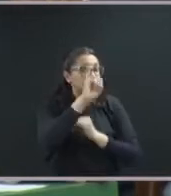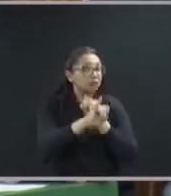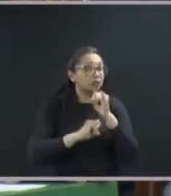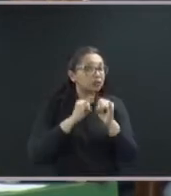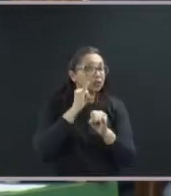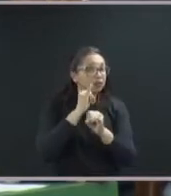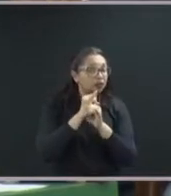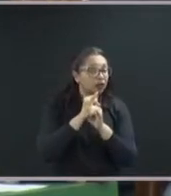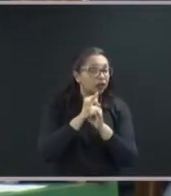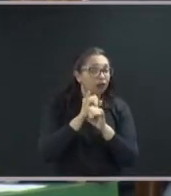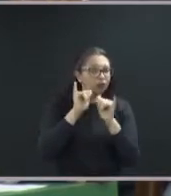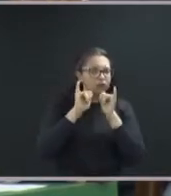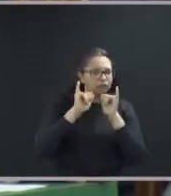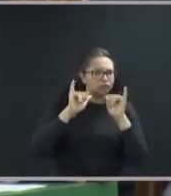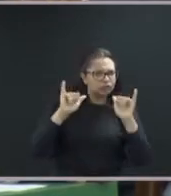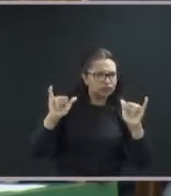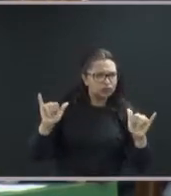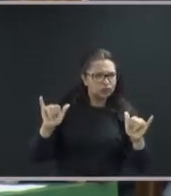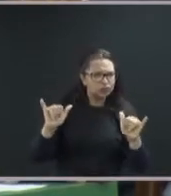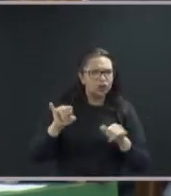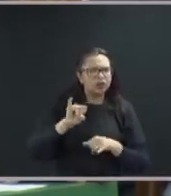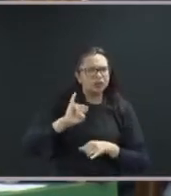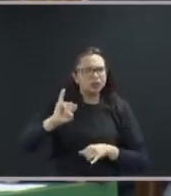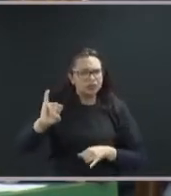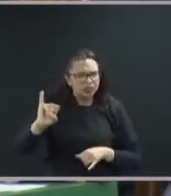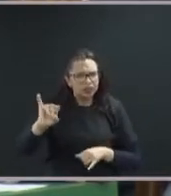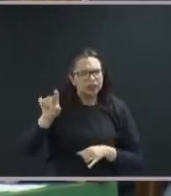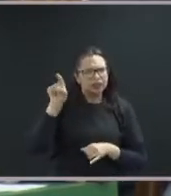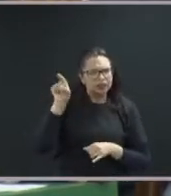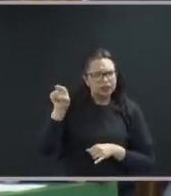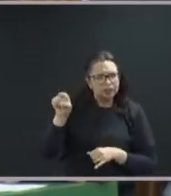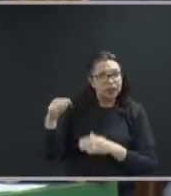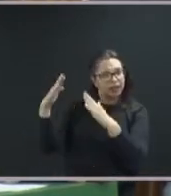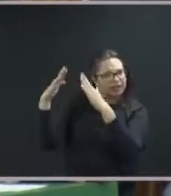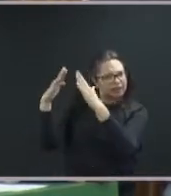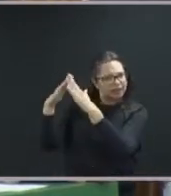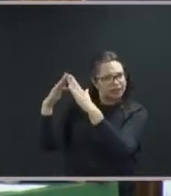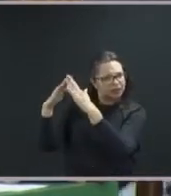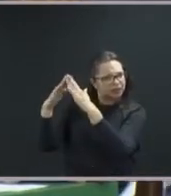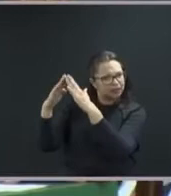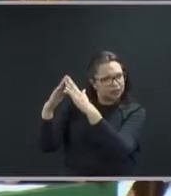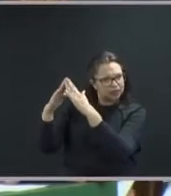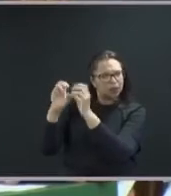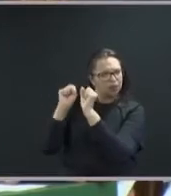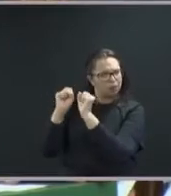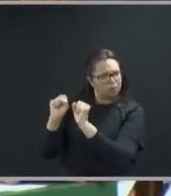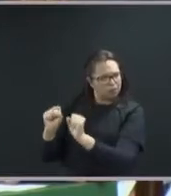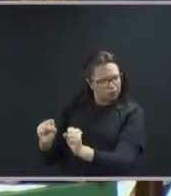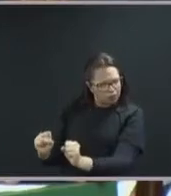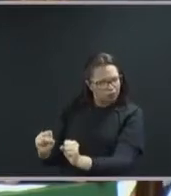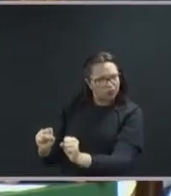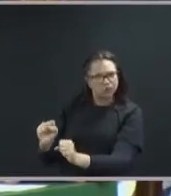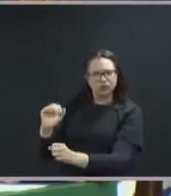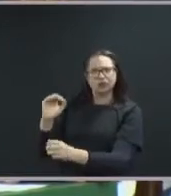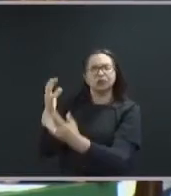para você, aonde você está, faça a sua decisão recebendo a Cristo como Senhor e Salvador da sua alma.